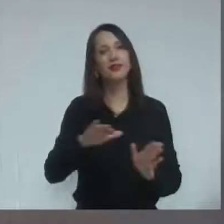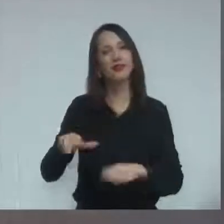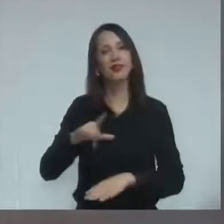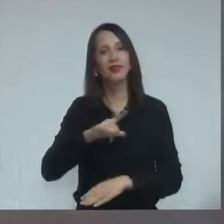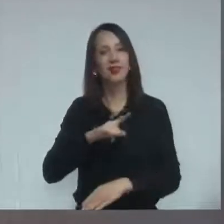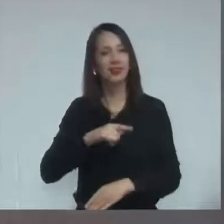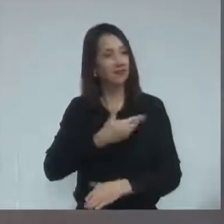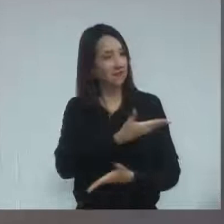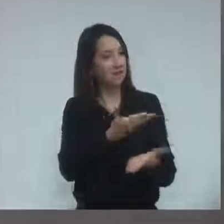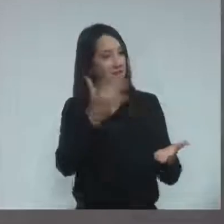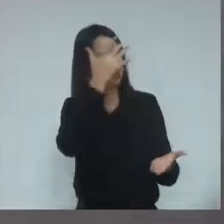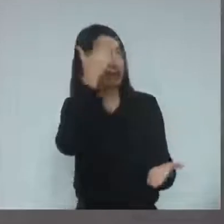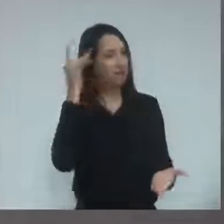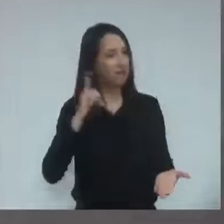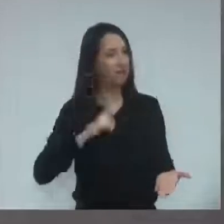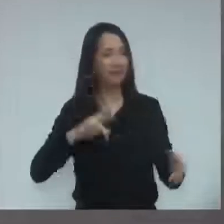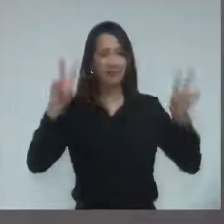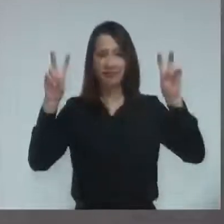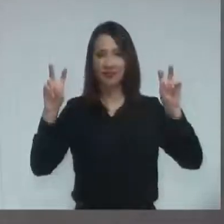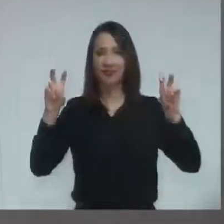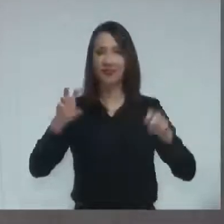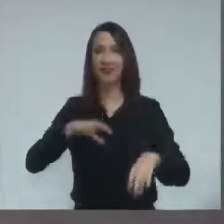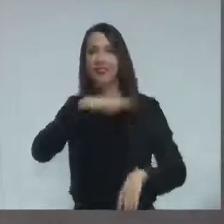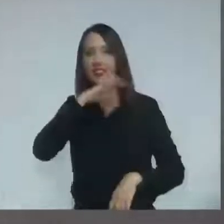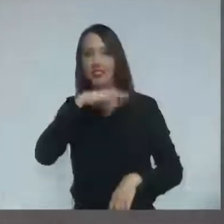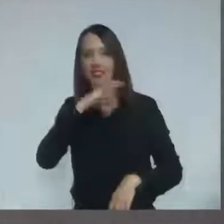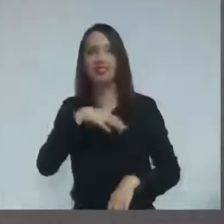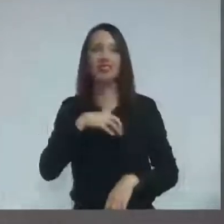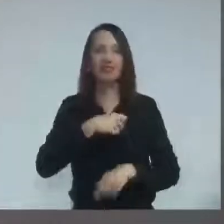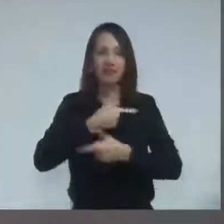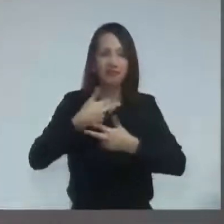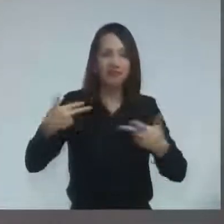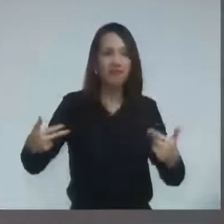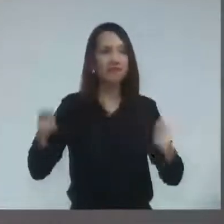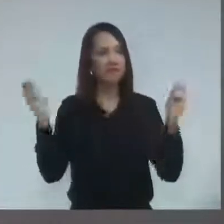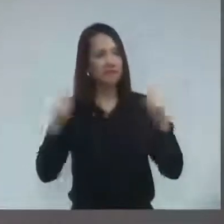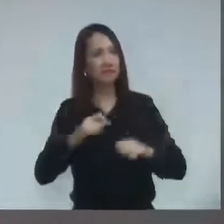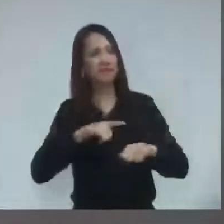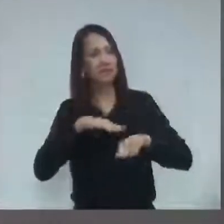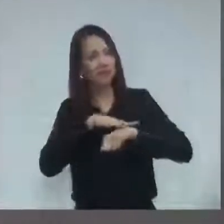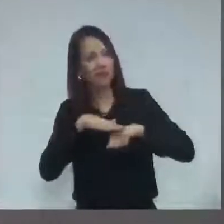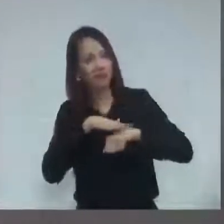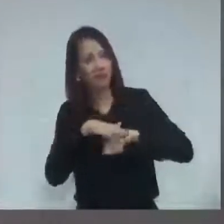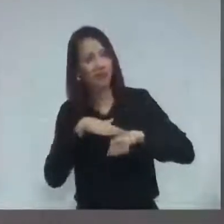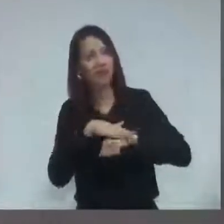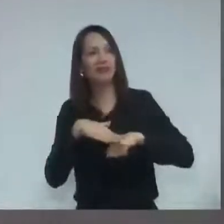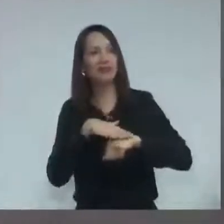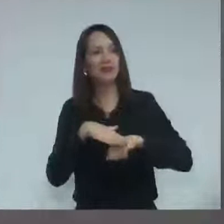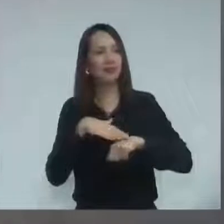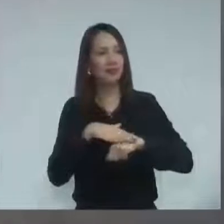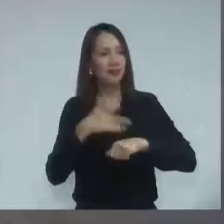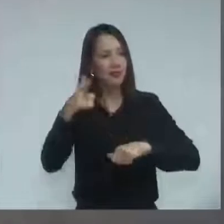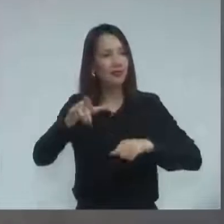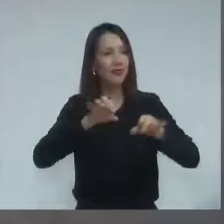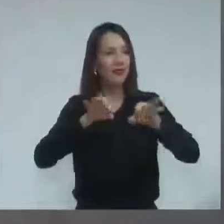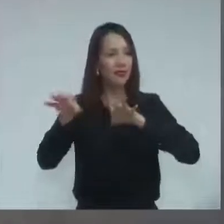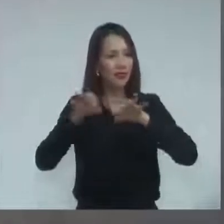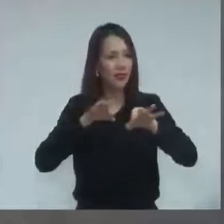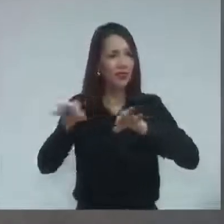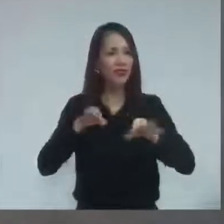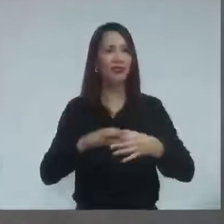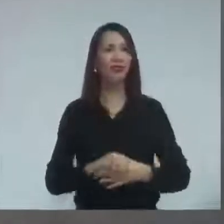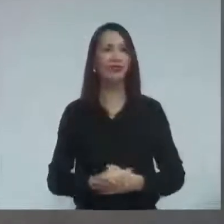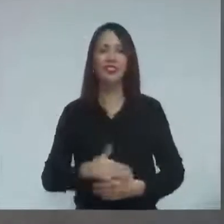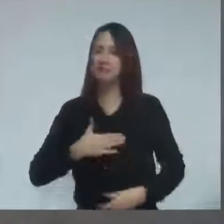sei se as meninas estão aí ainda, mas em relação ao Conbé, eu acho que é um debate que é possível ser feito, né, em relação à reorganização.